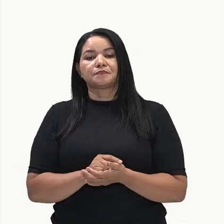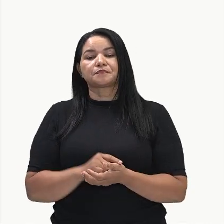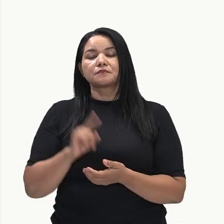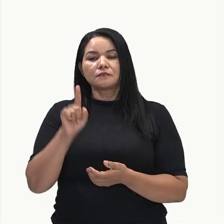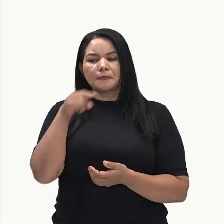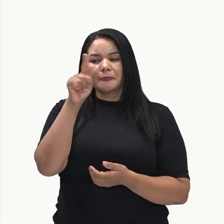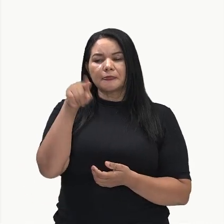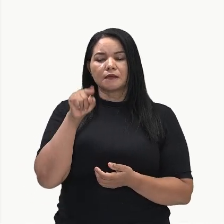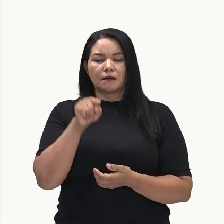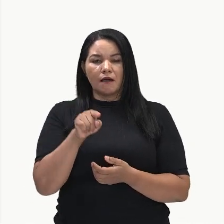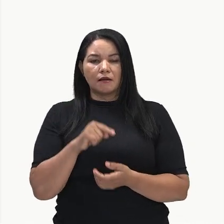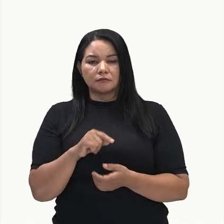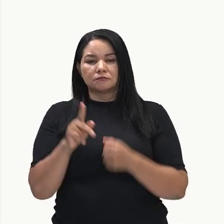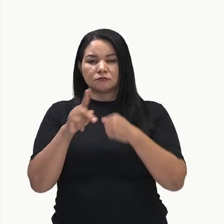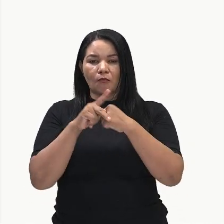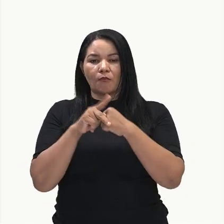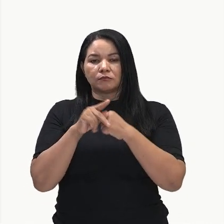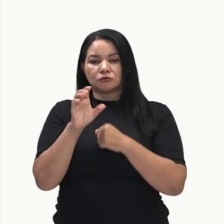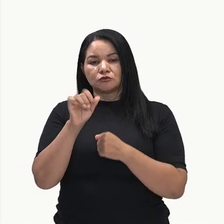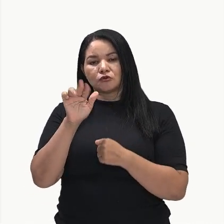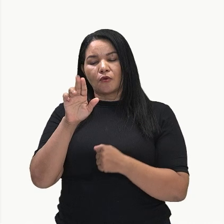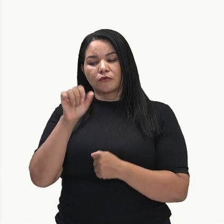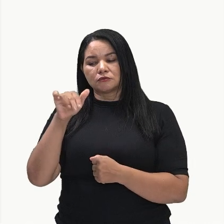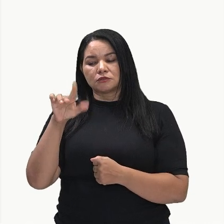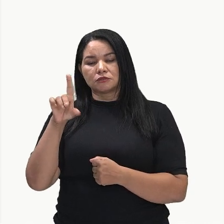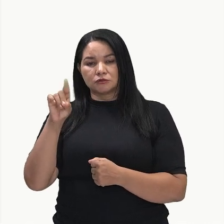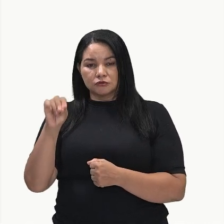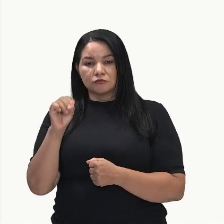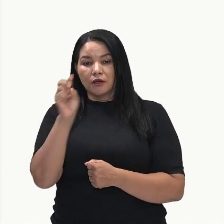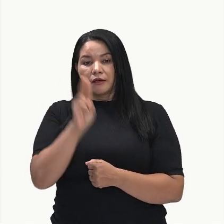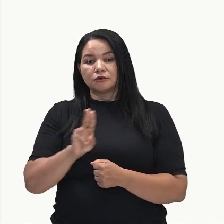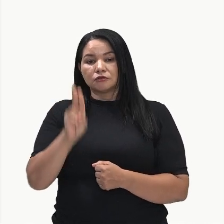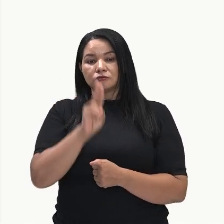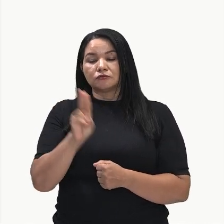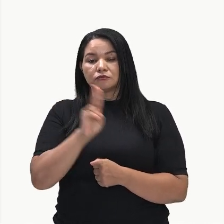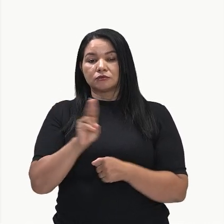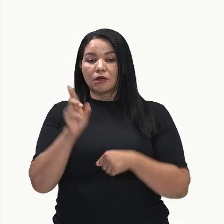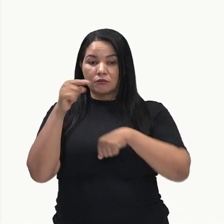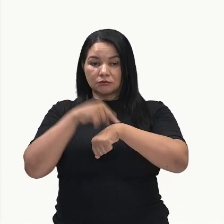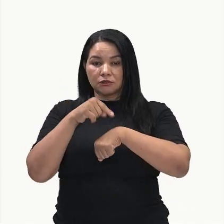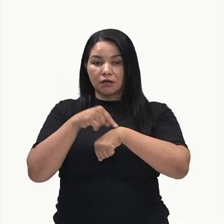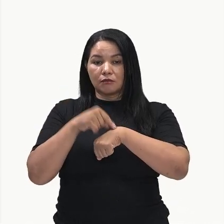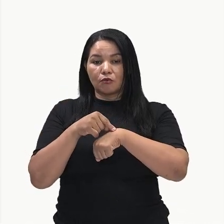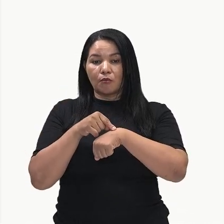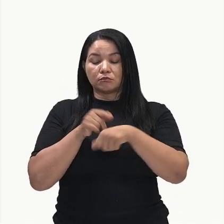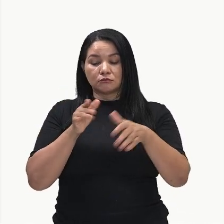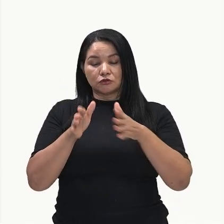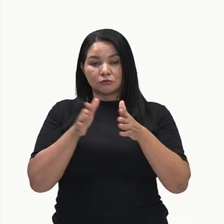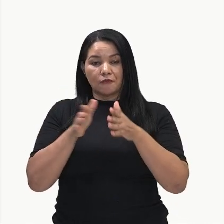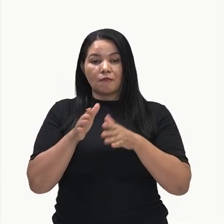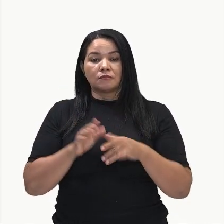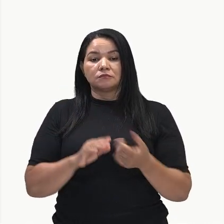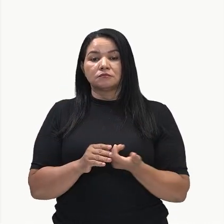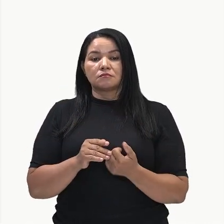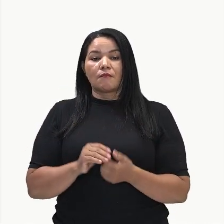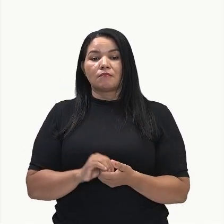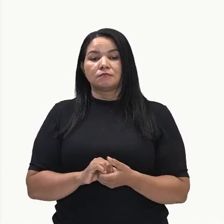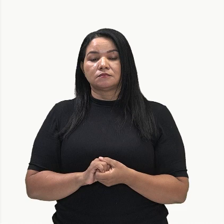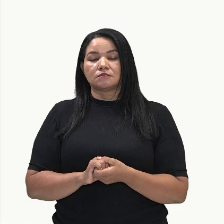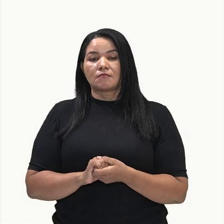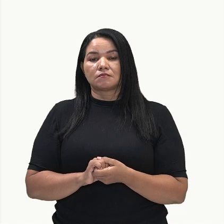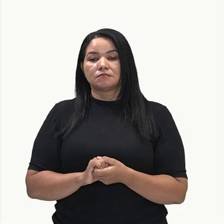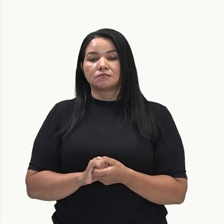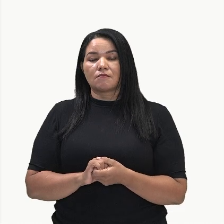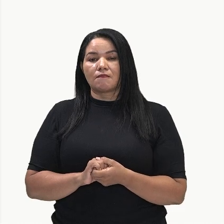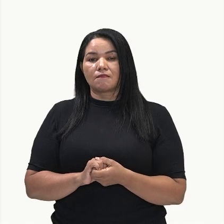é usado para perguntar acerca do tempo, do momento em que uma ação é,